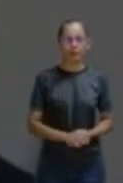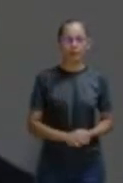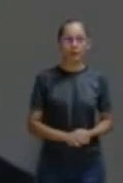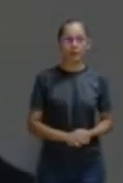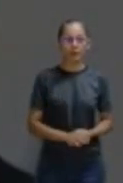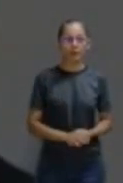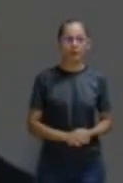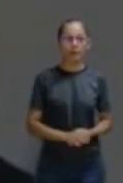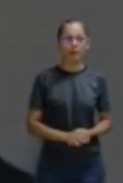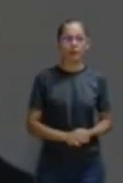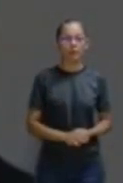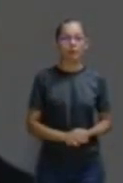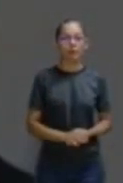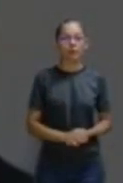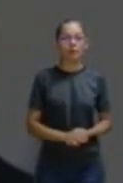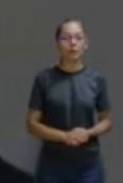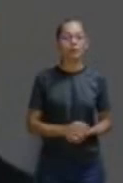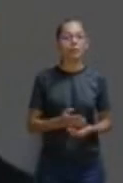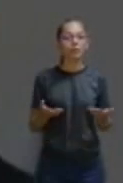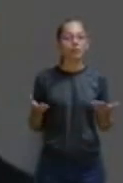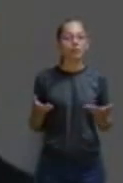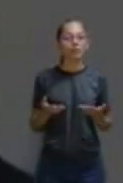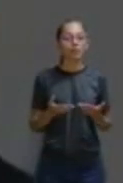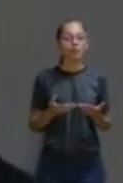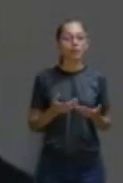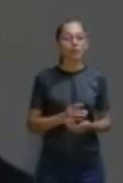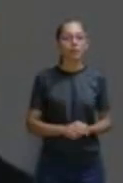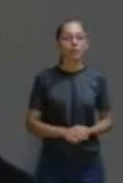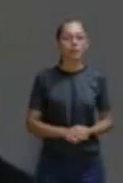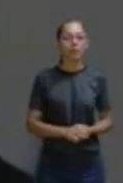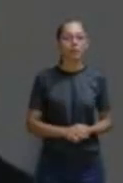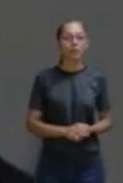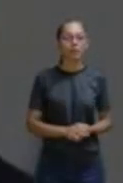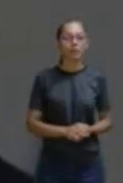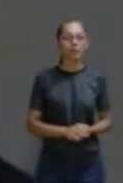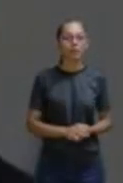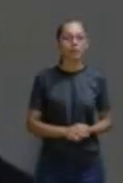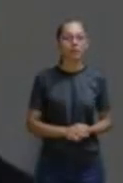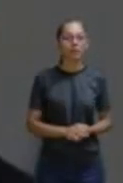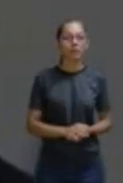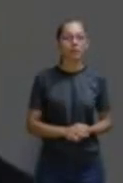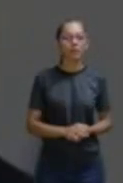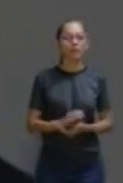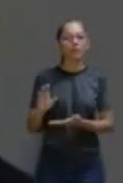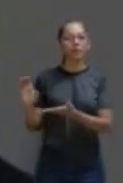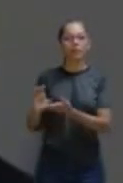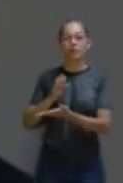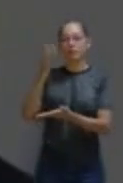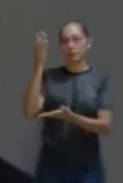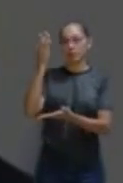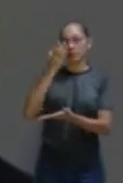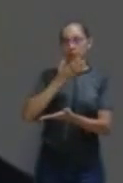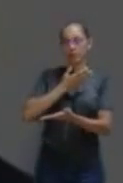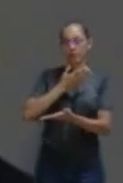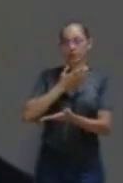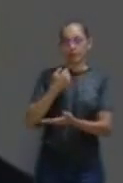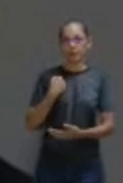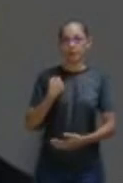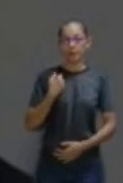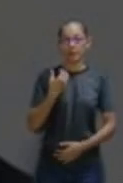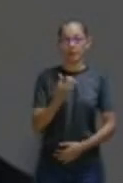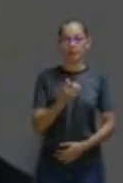E nesse caso em especial, é o requerimento de regularização de omissão de prestação de contas eleitorais. O número